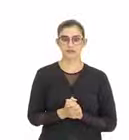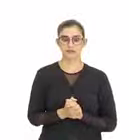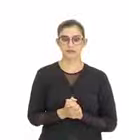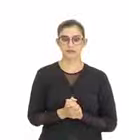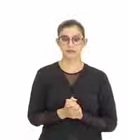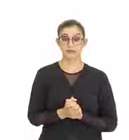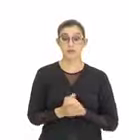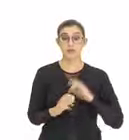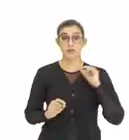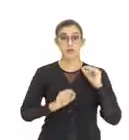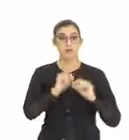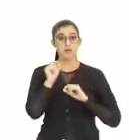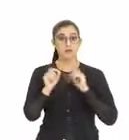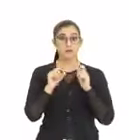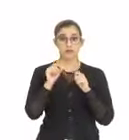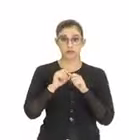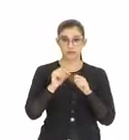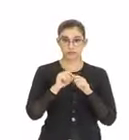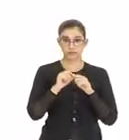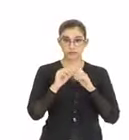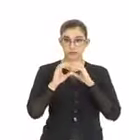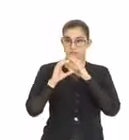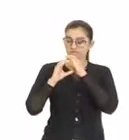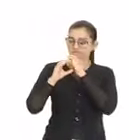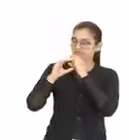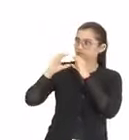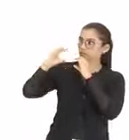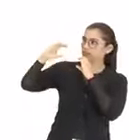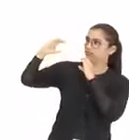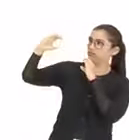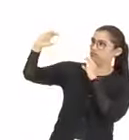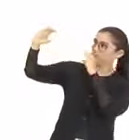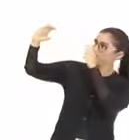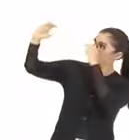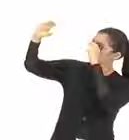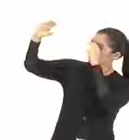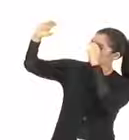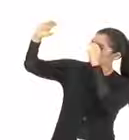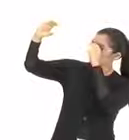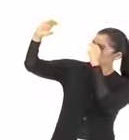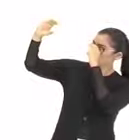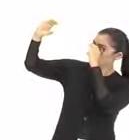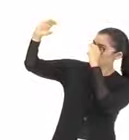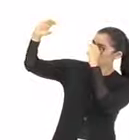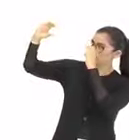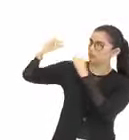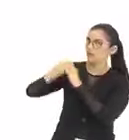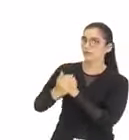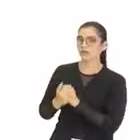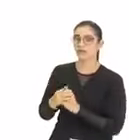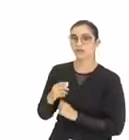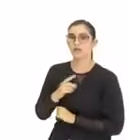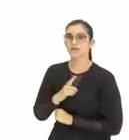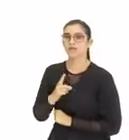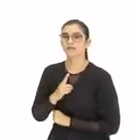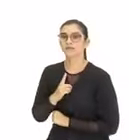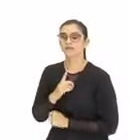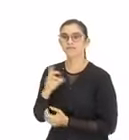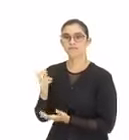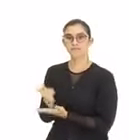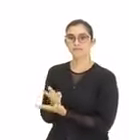O que ele fez? Pegou o telescópio, aí lembra que eu falei para você que não foi ele que criou lá? A cartela tinha um erro, né?